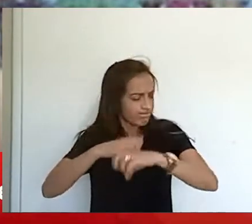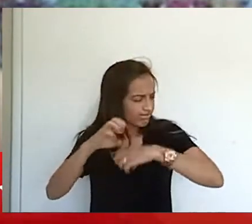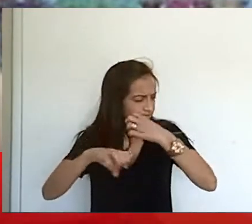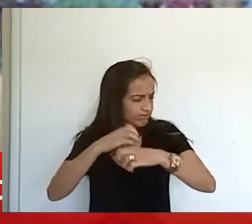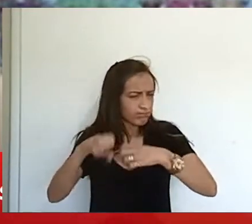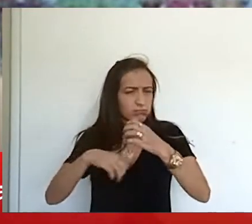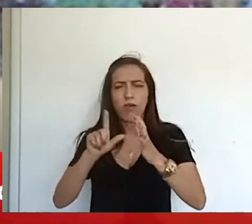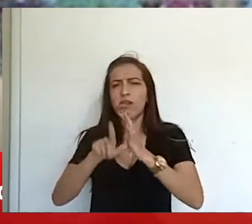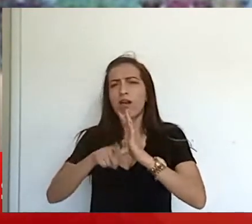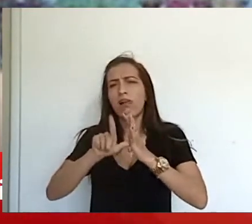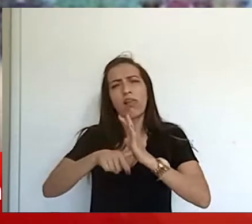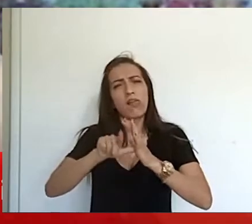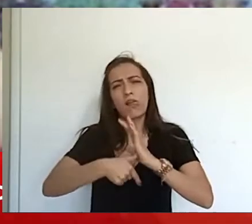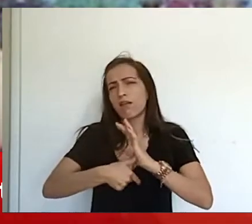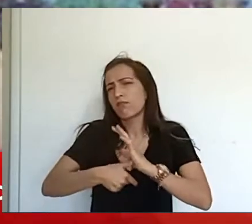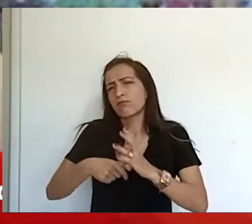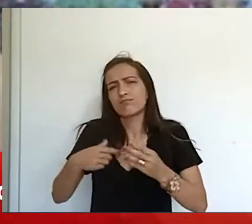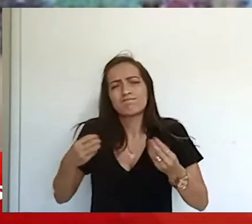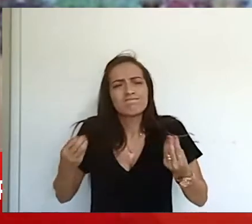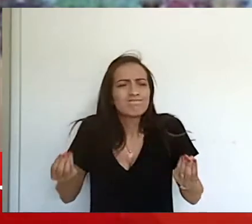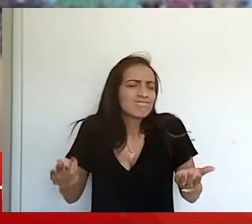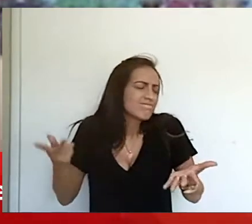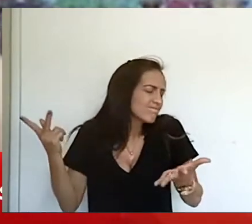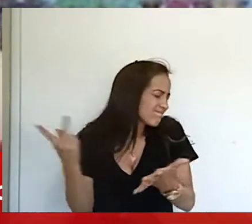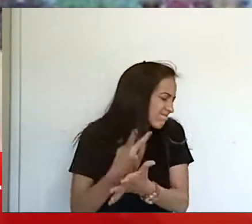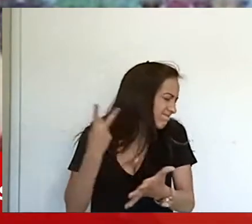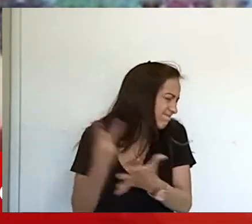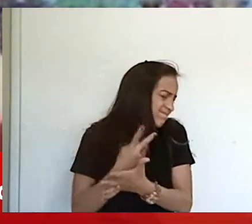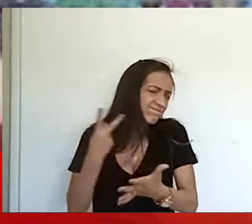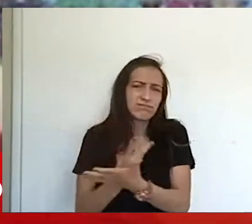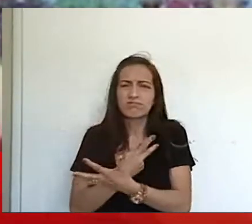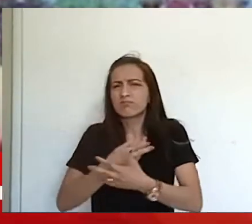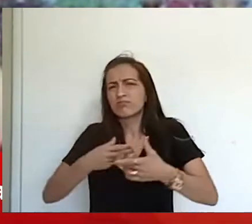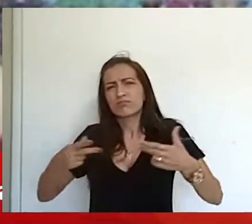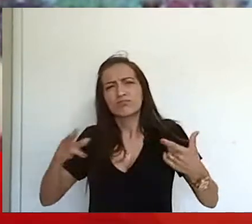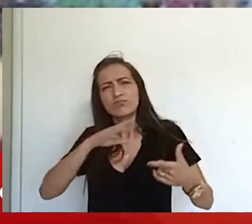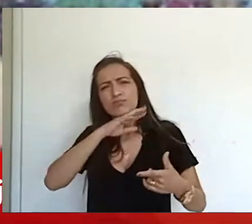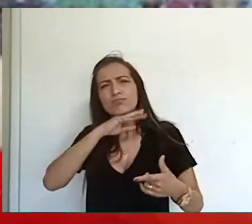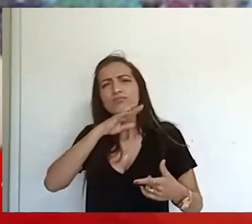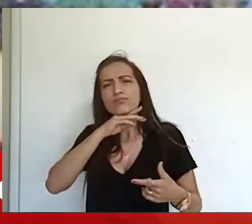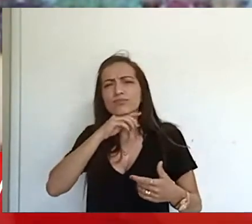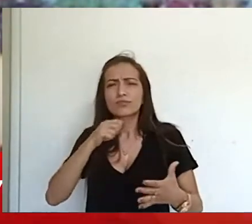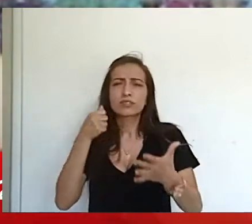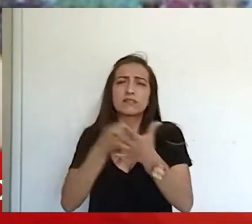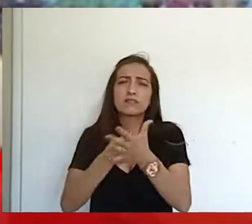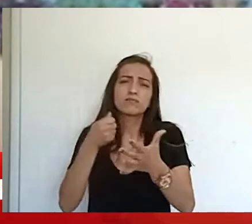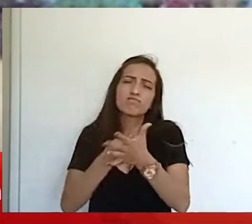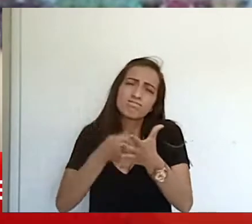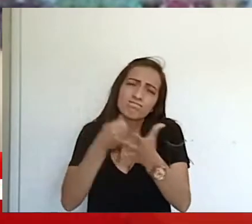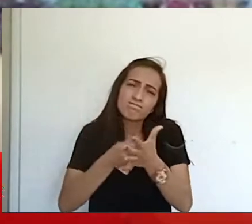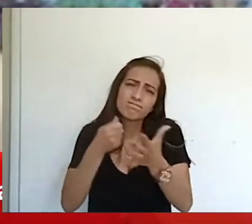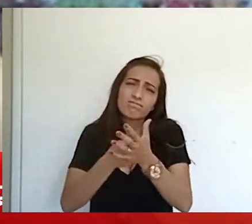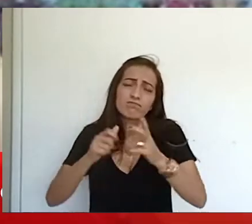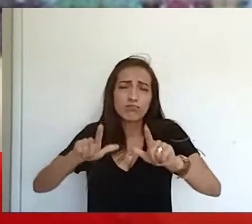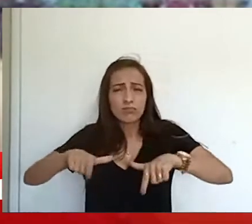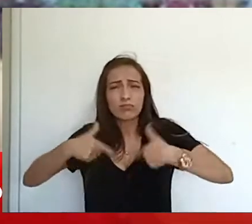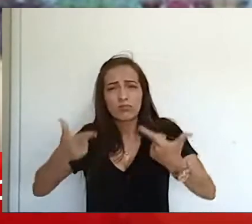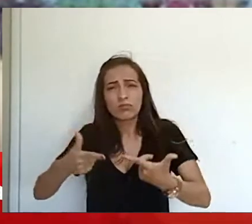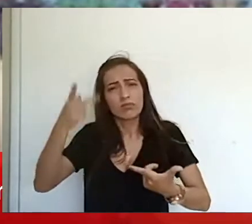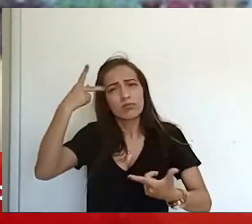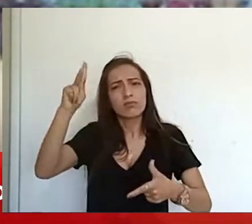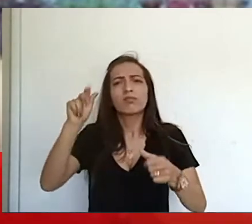crime, é uma pilhagem sem tamanho. Então, enquanto ele faz isso, a gente vai lutando para fazer